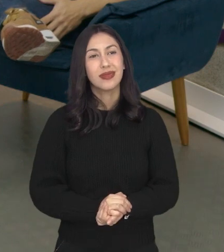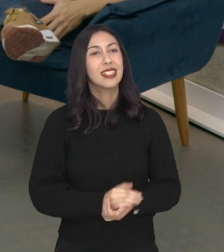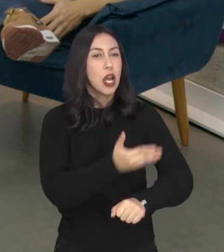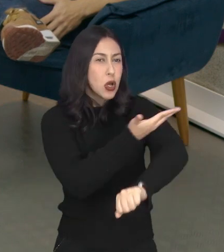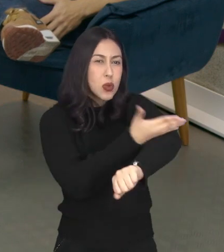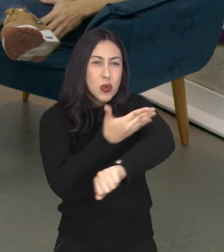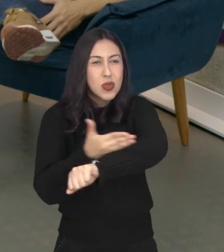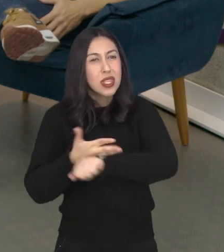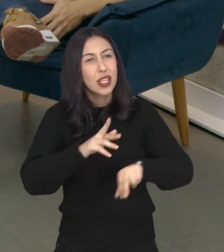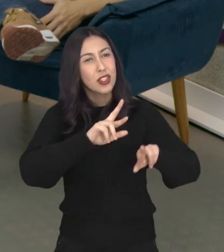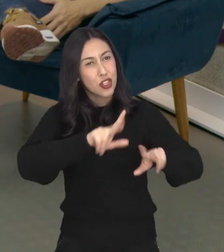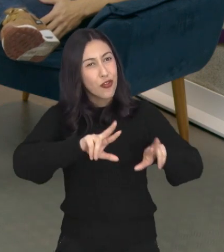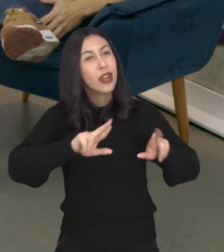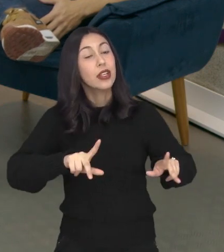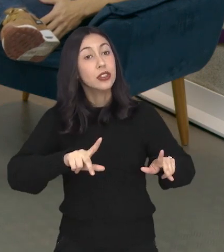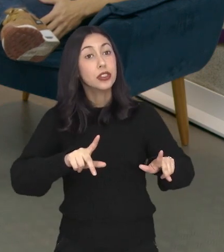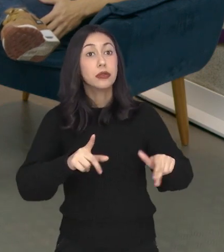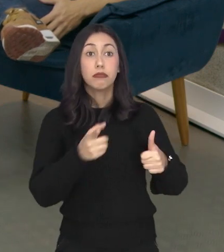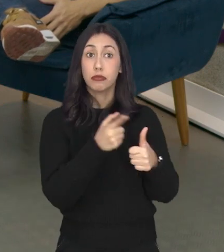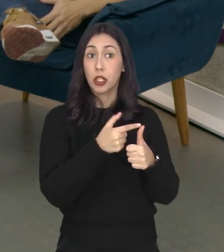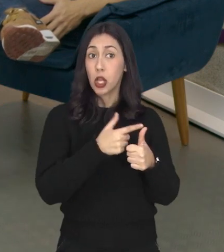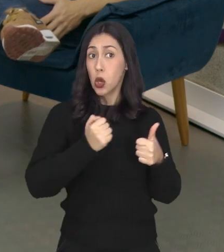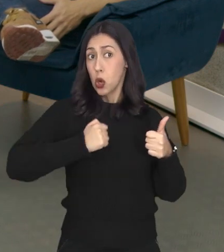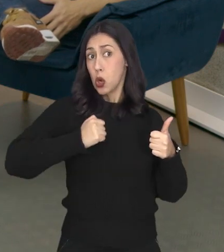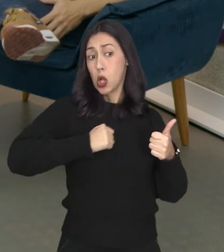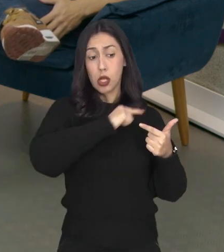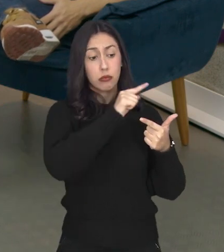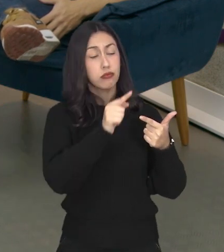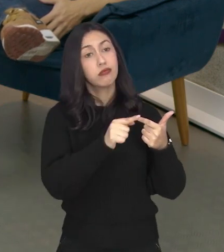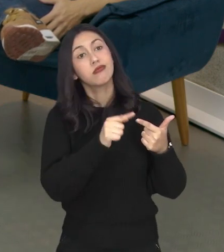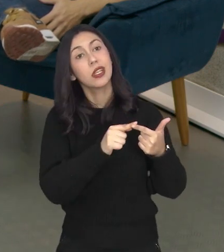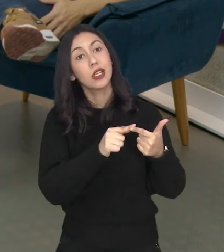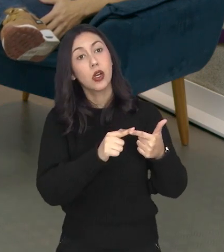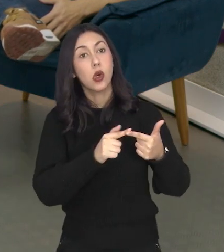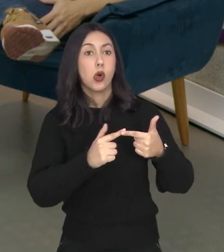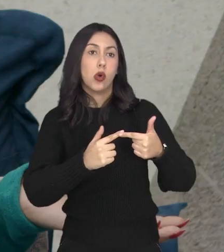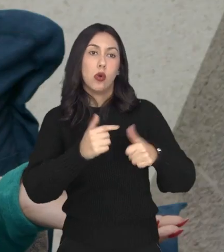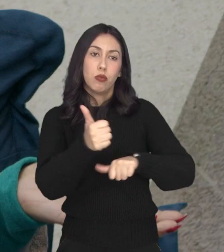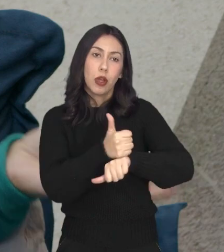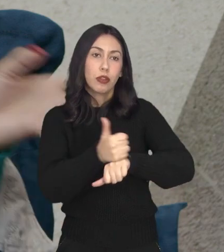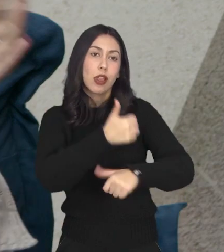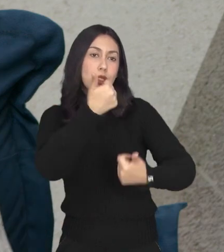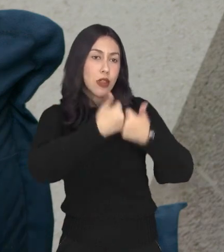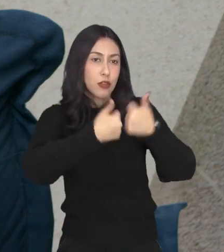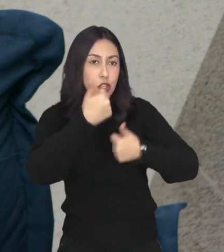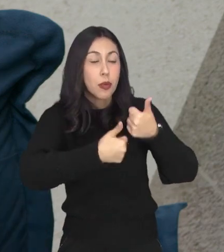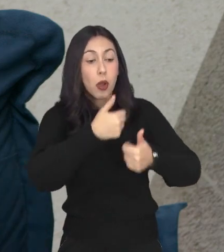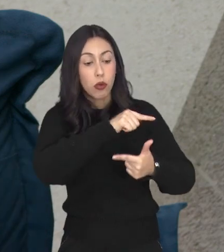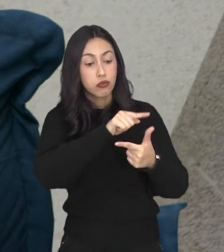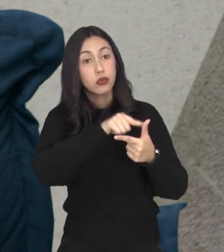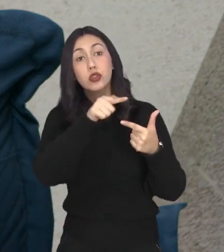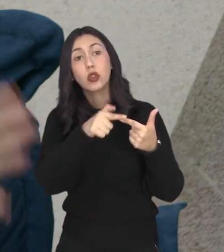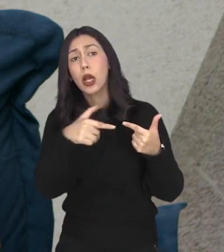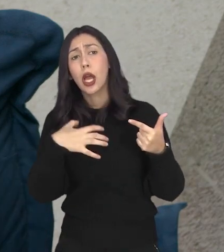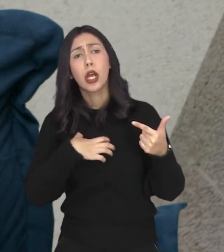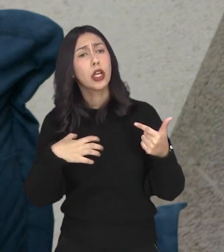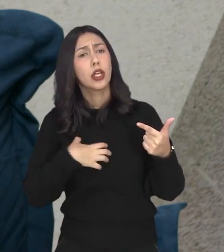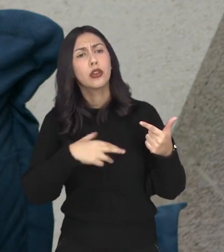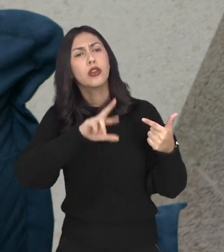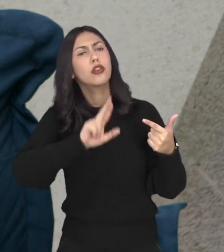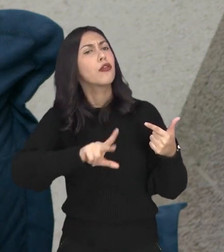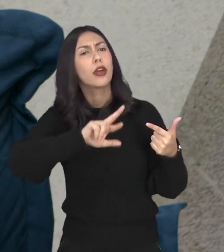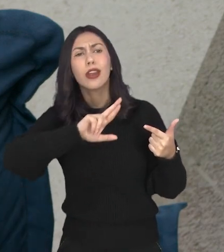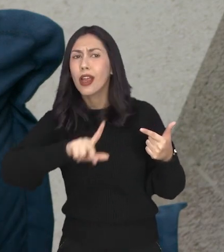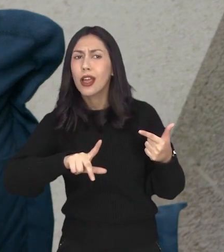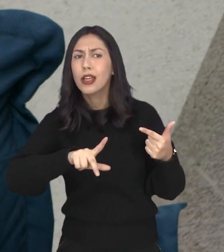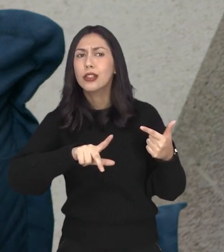né, os treinamentos. Nós temos o goleiro e temos o jogador de futebol. São técnicas